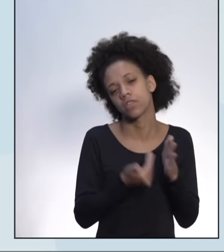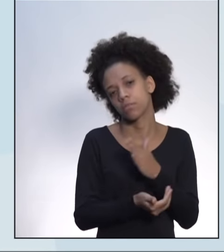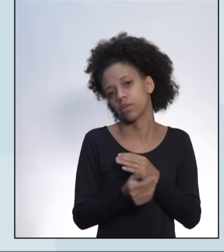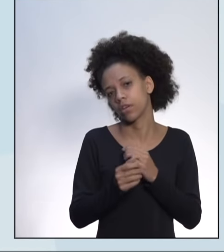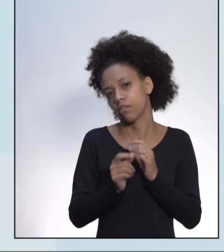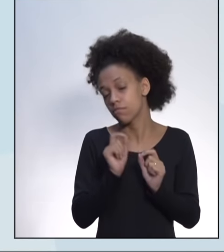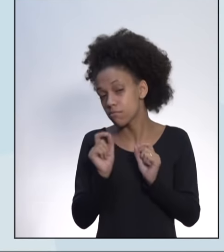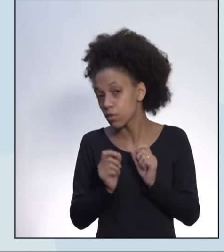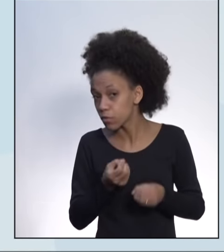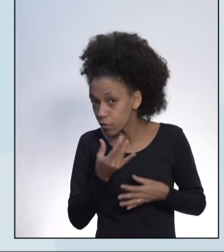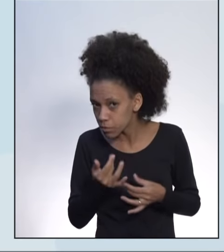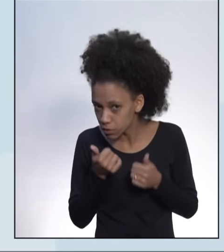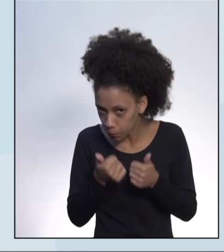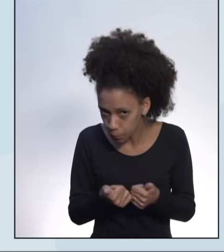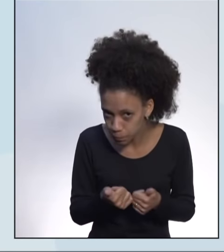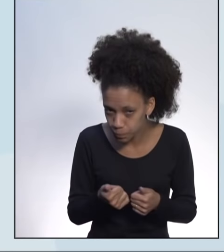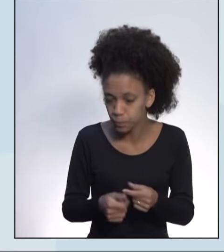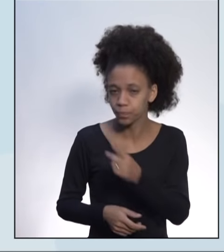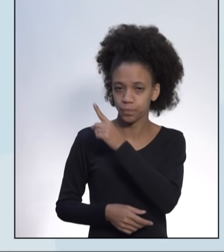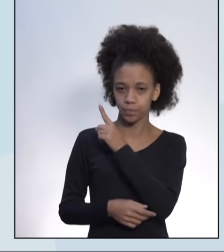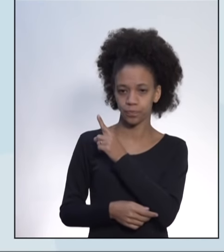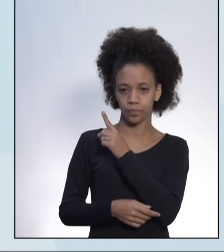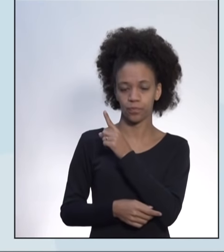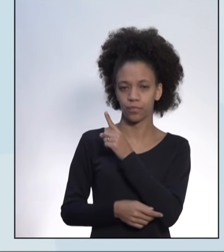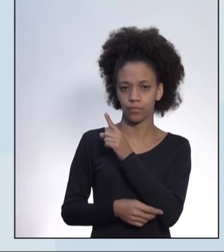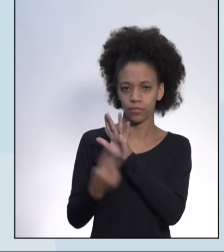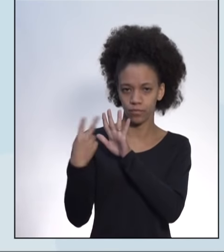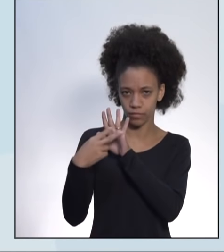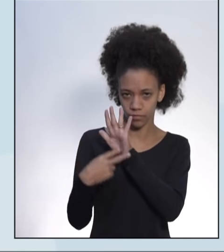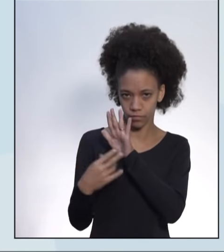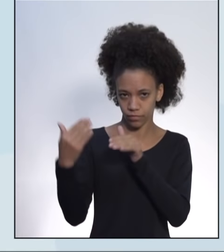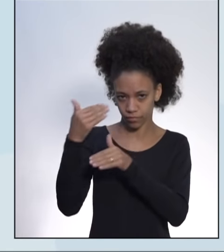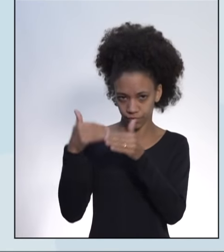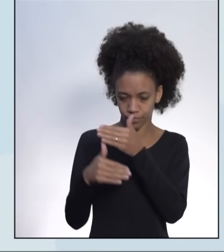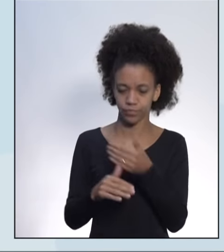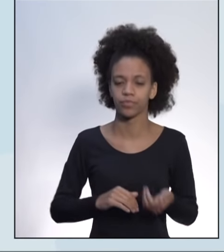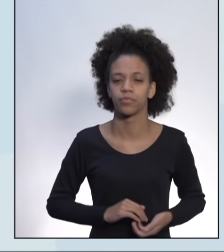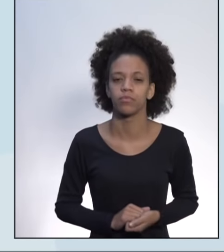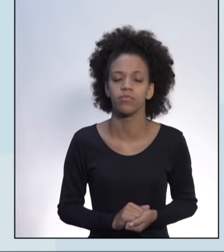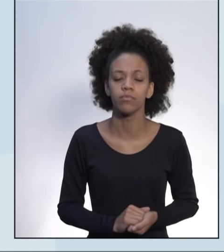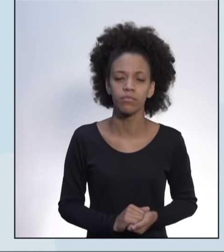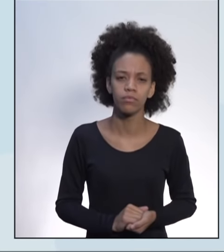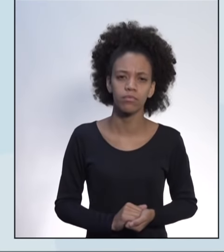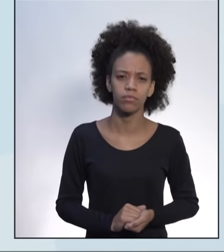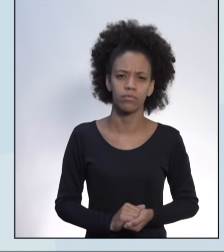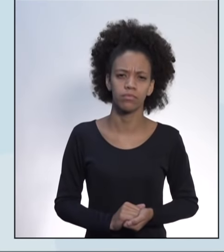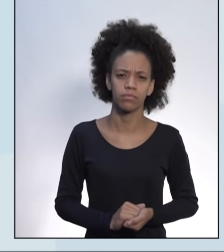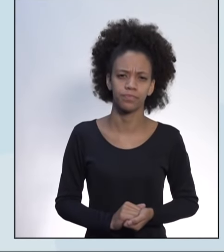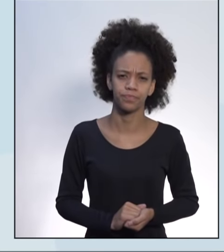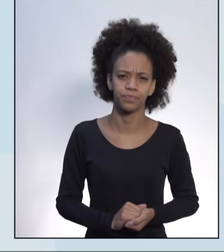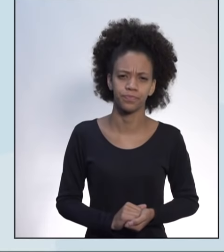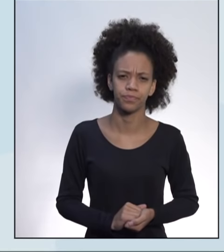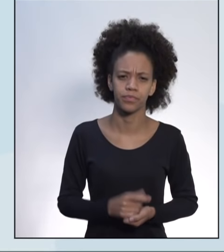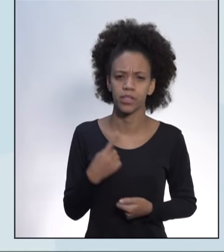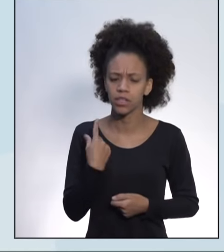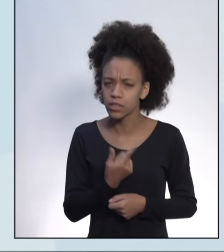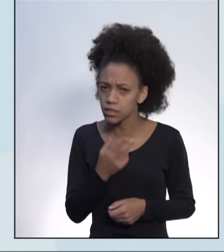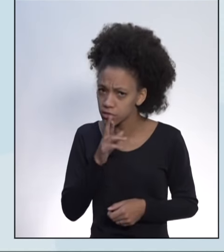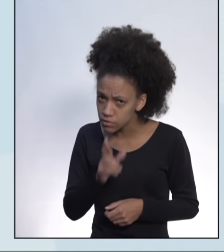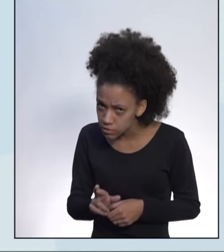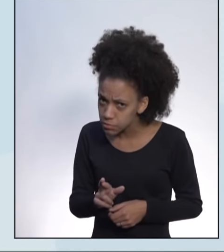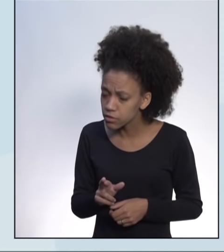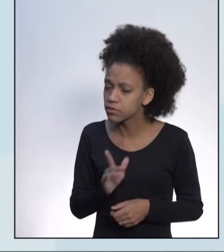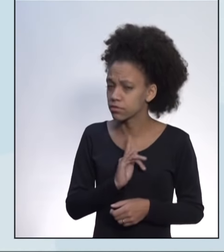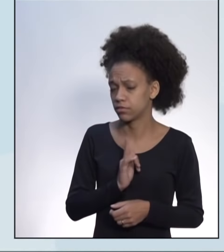eu vou repetir a pergunta é o que é ecologia what is called e a gente tem a